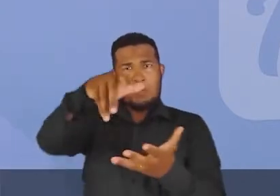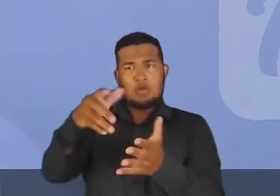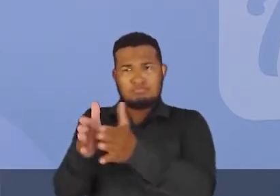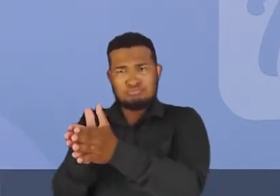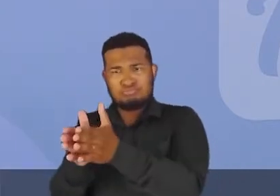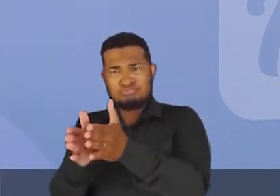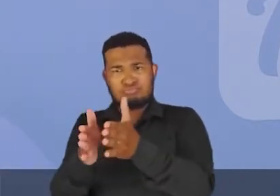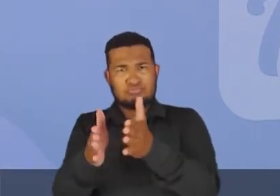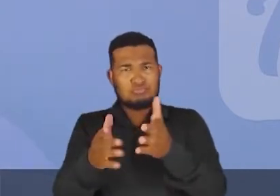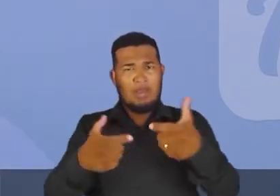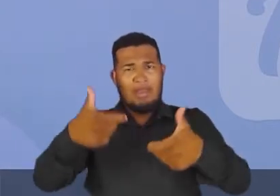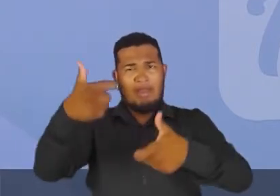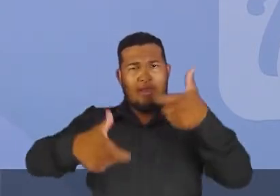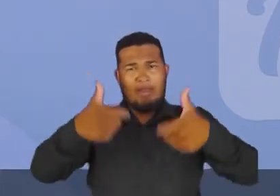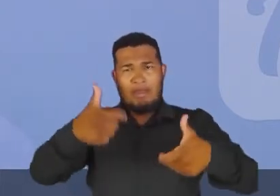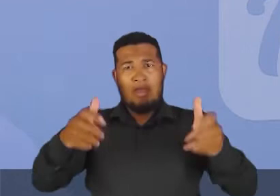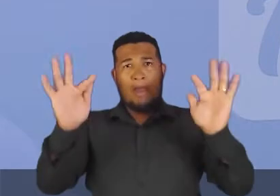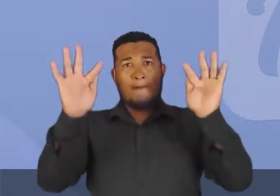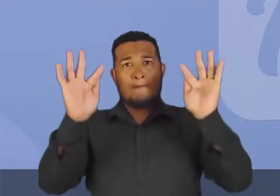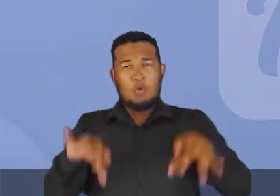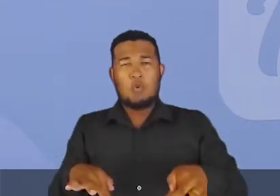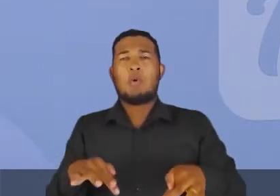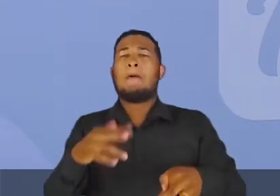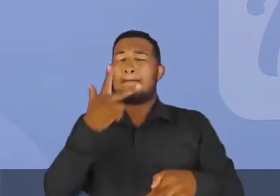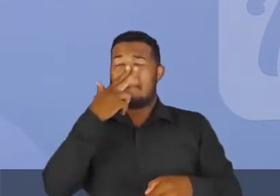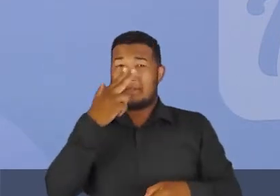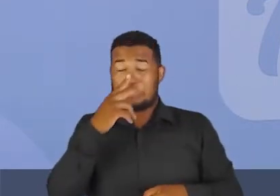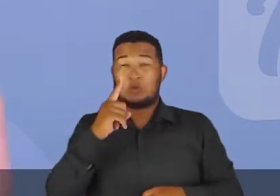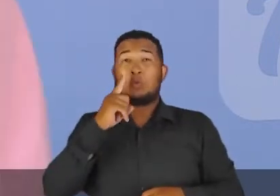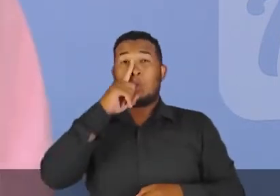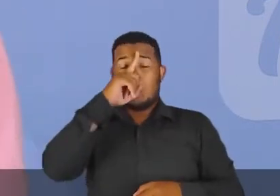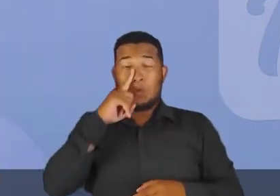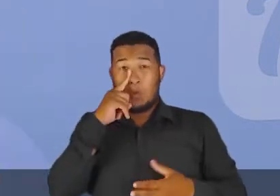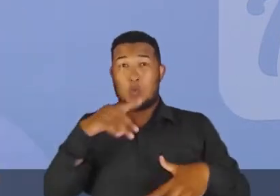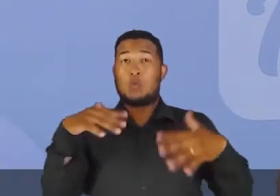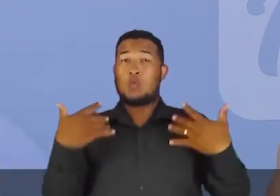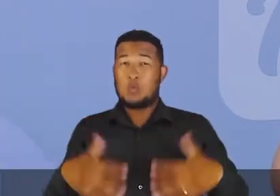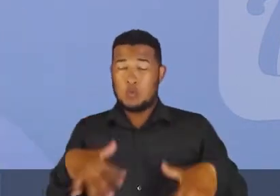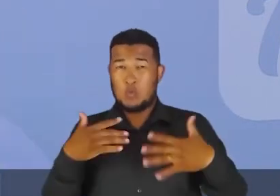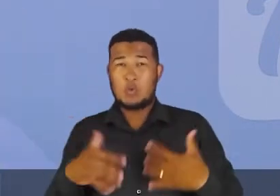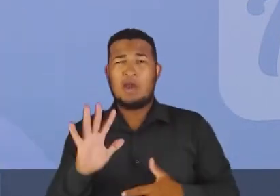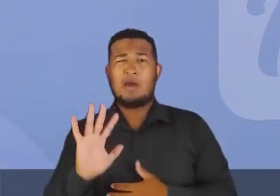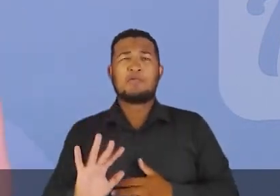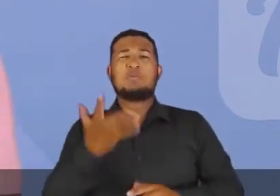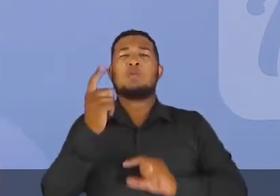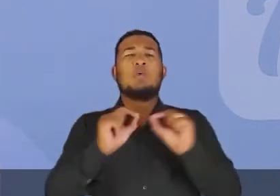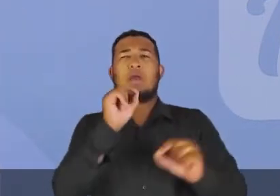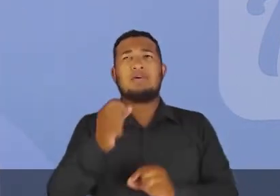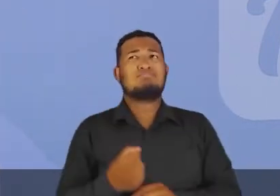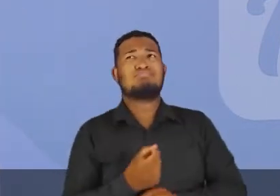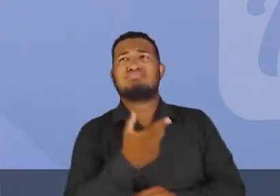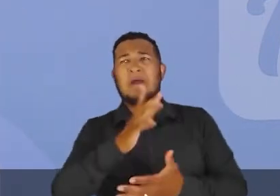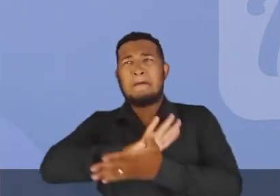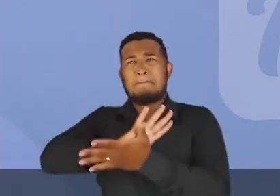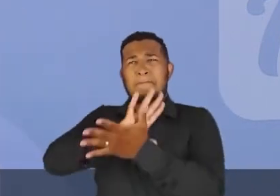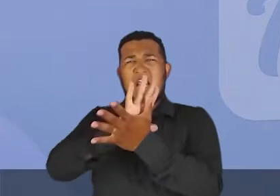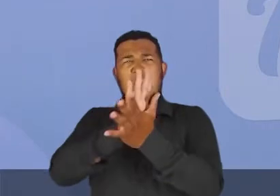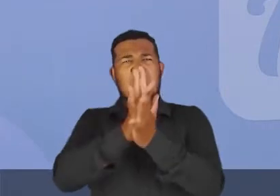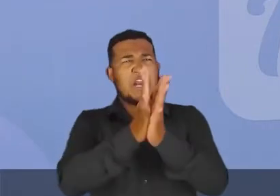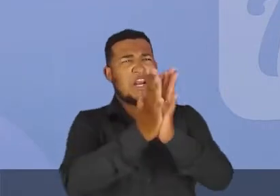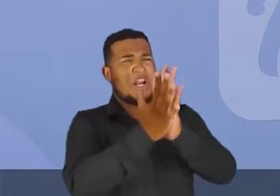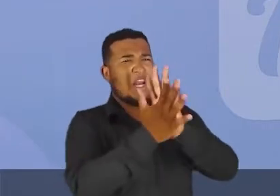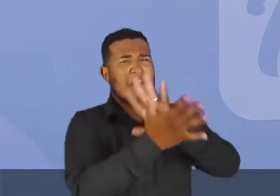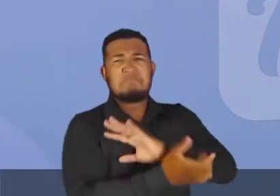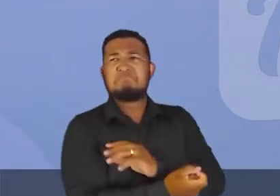de sair de uma guerra sangrenta, de uma guerra onde aconteceram atrocidades,